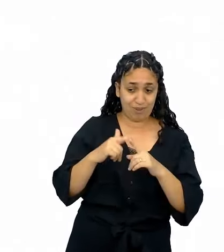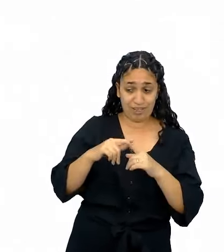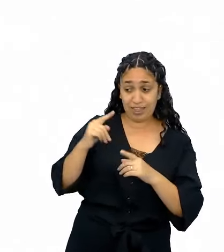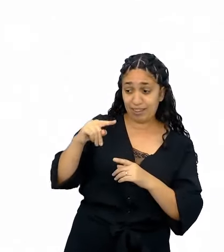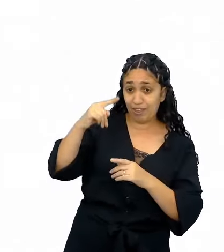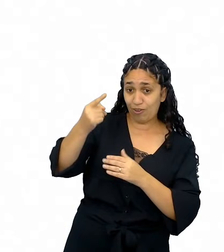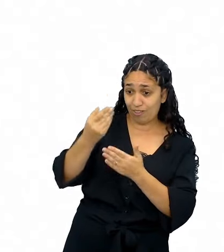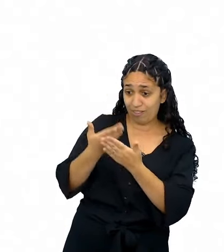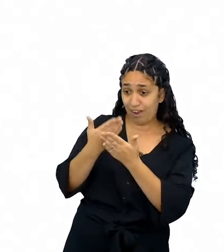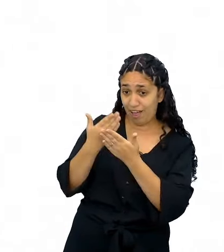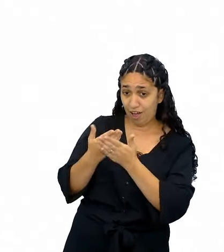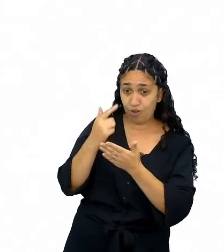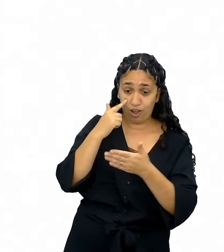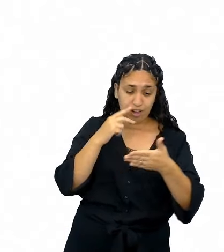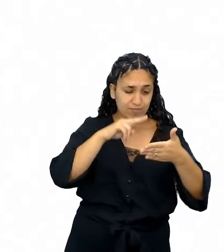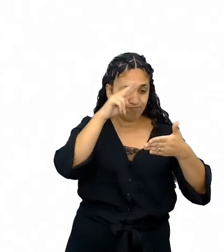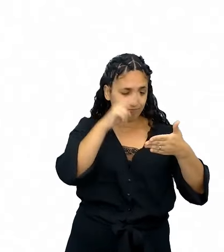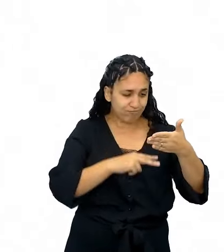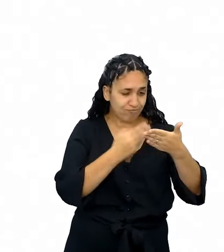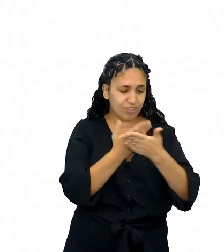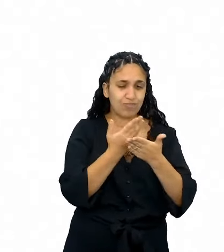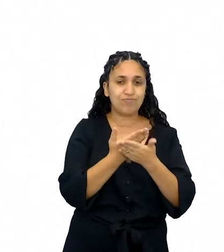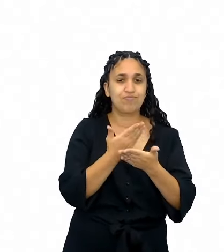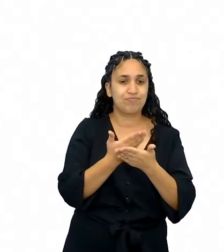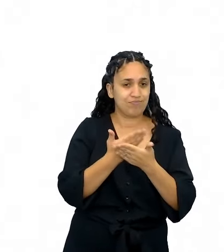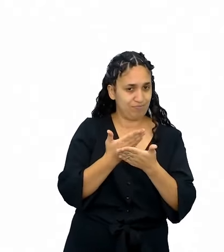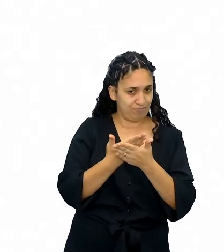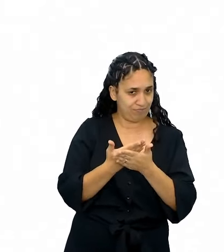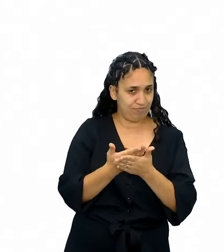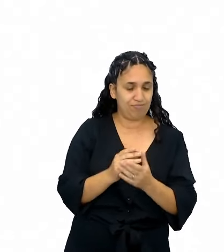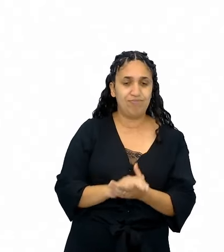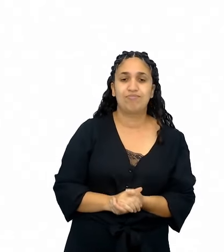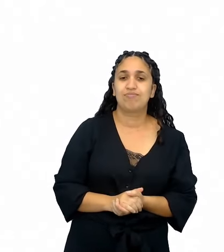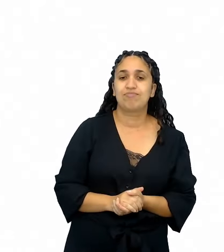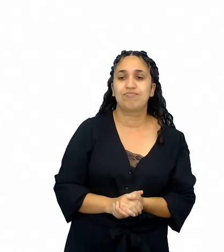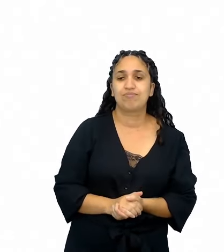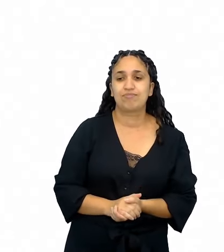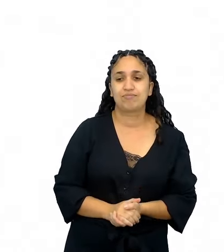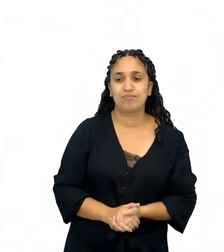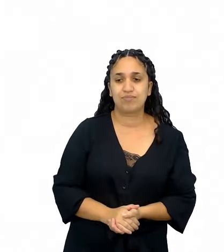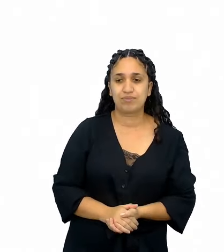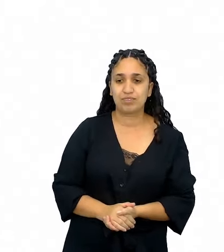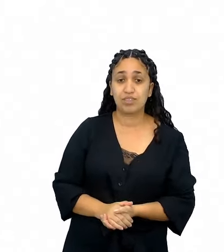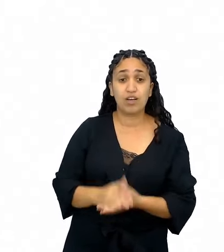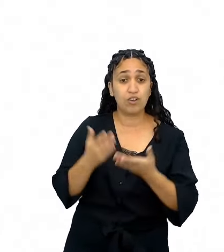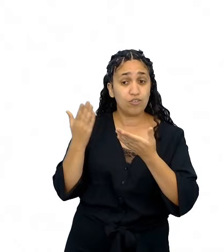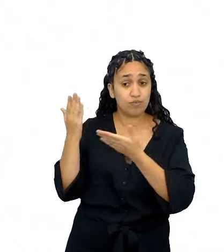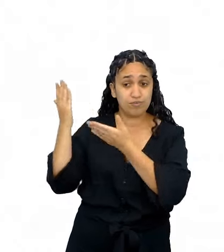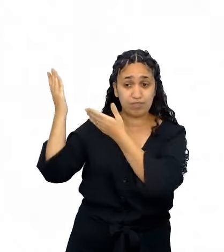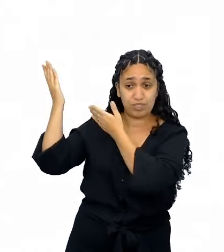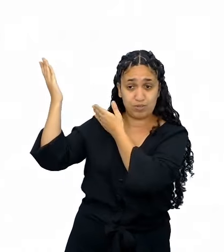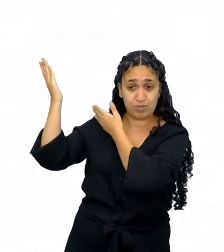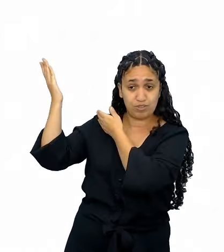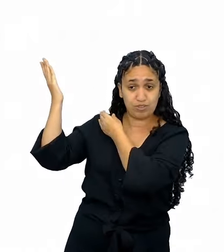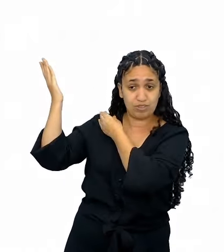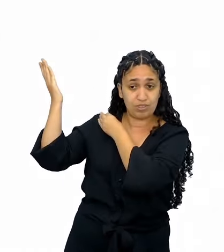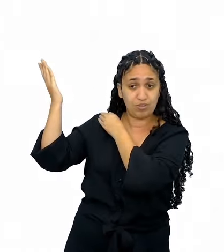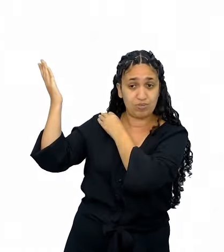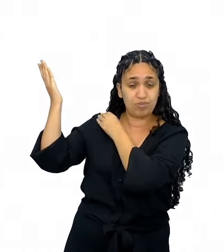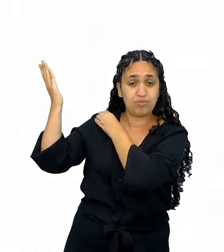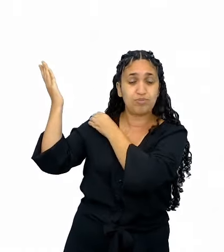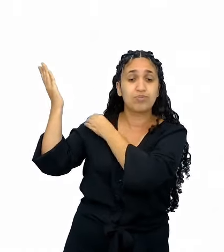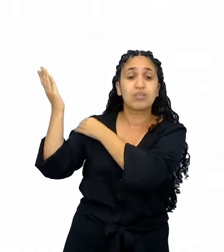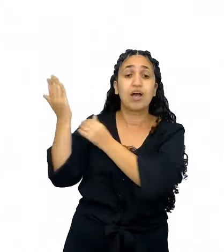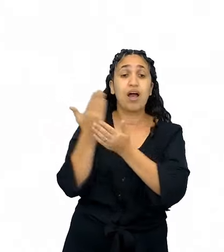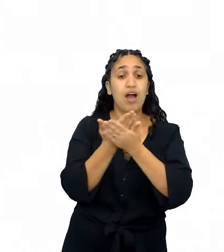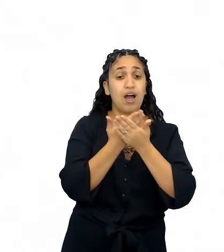Vamos, então, para a aula 8 e depois a 9. Na 8, lendo o texto, grifando